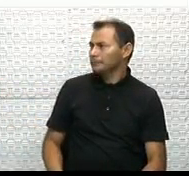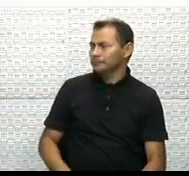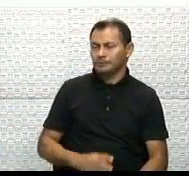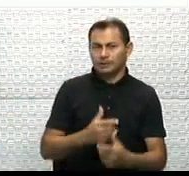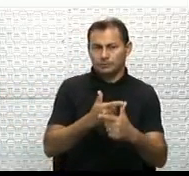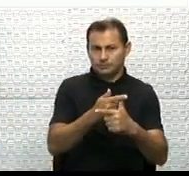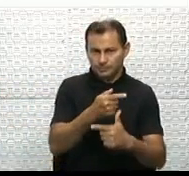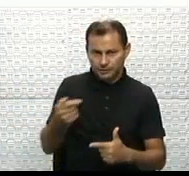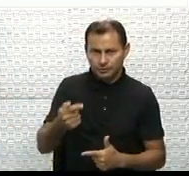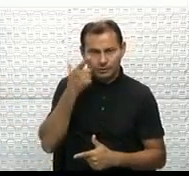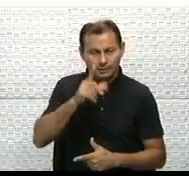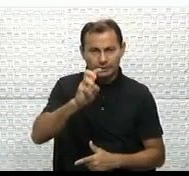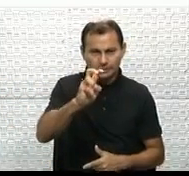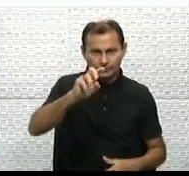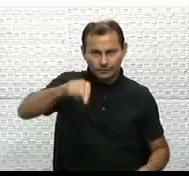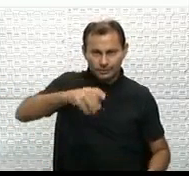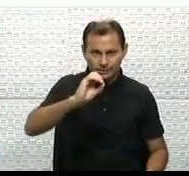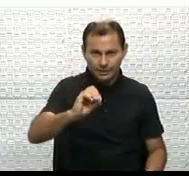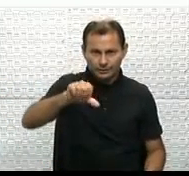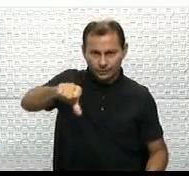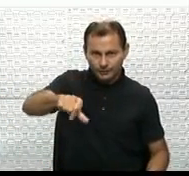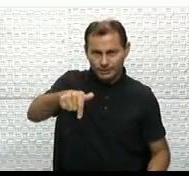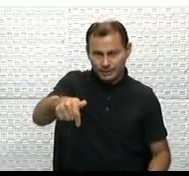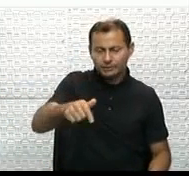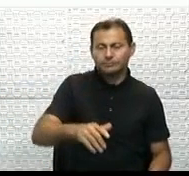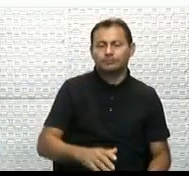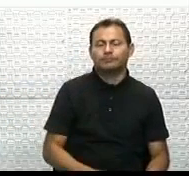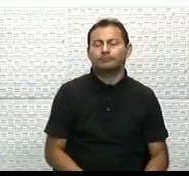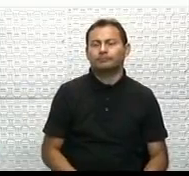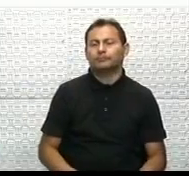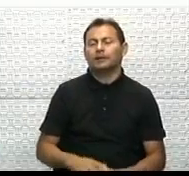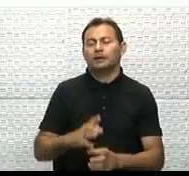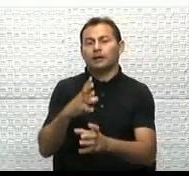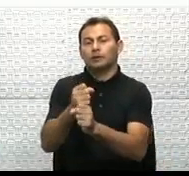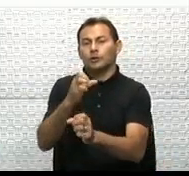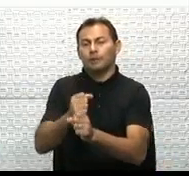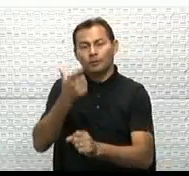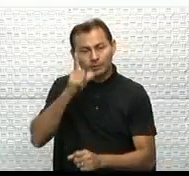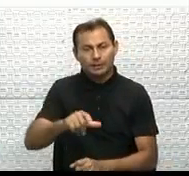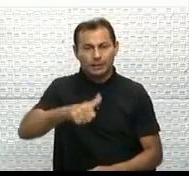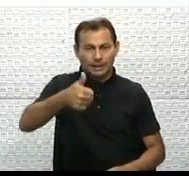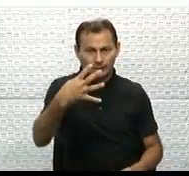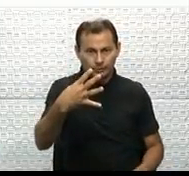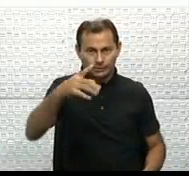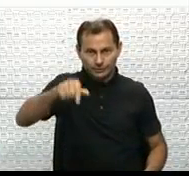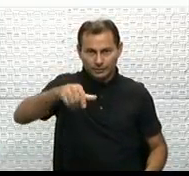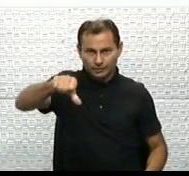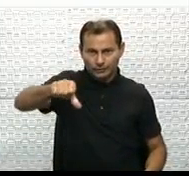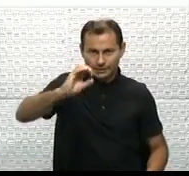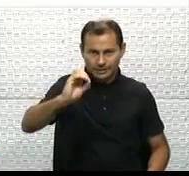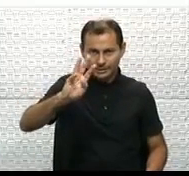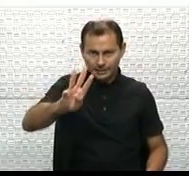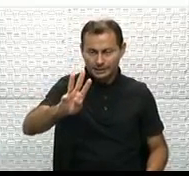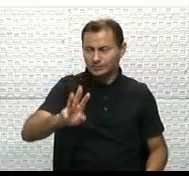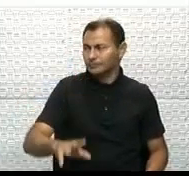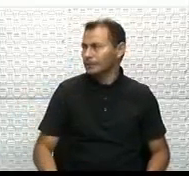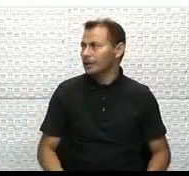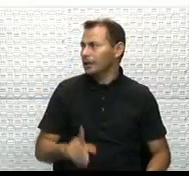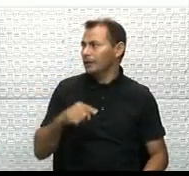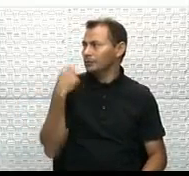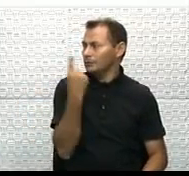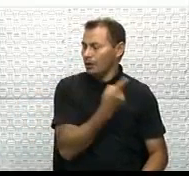Na subtração obteremos 5,097 e na soma obteremos 14,903. E esse